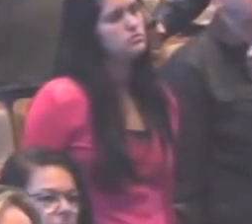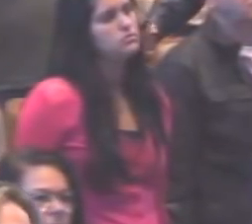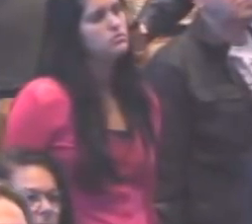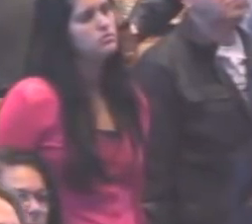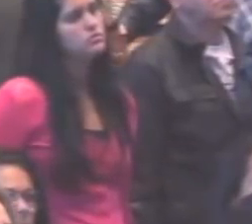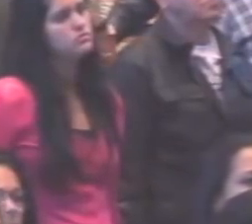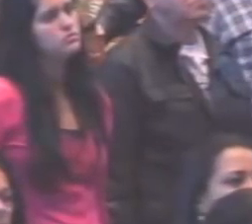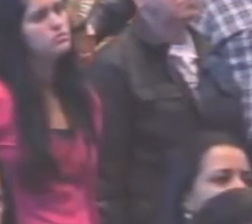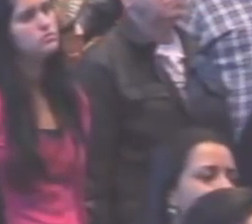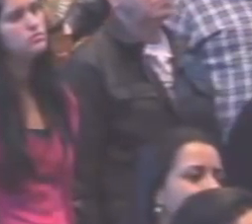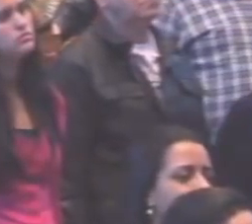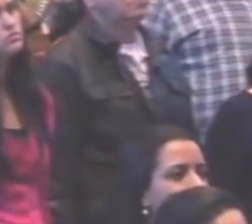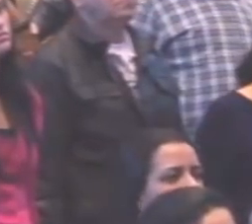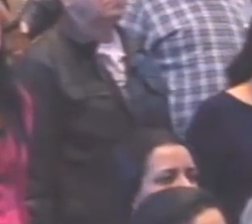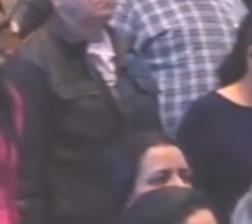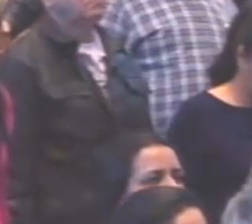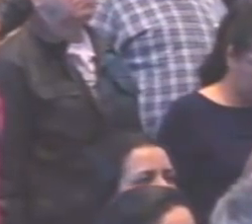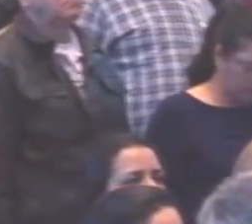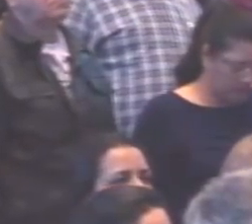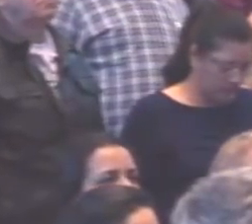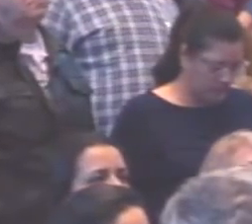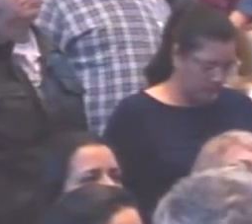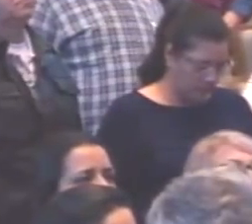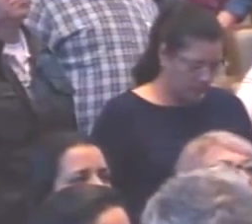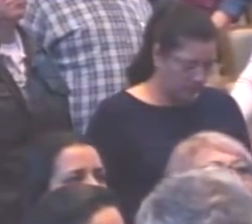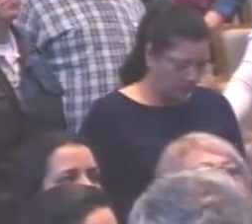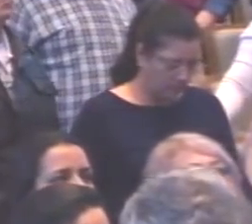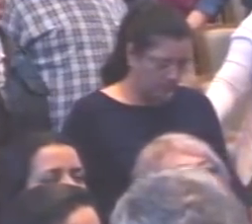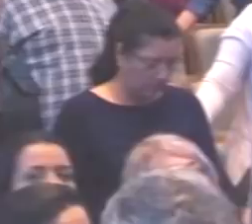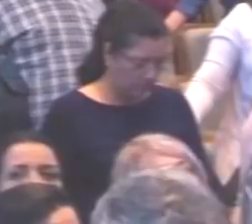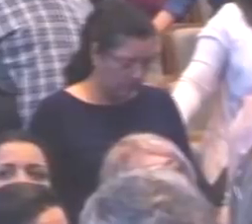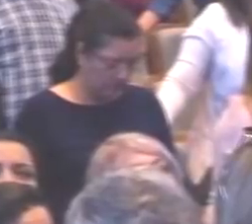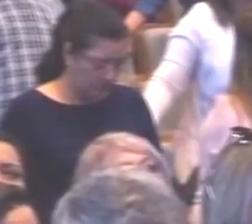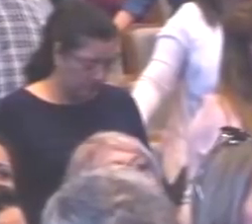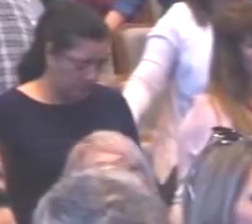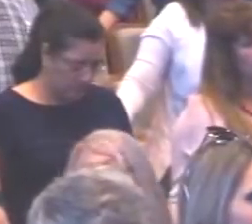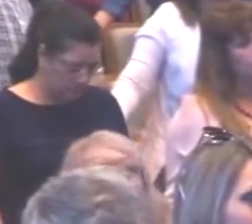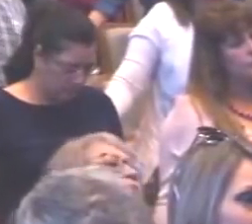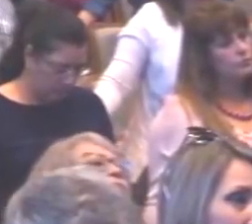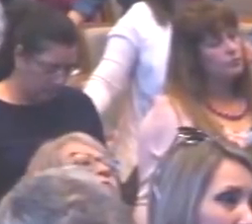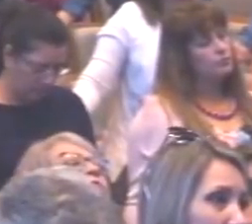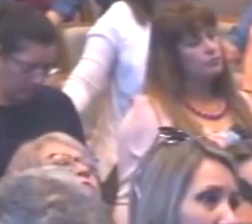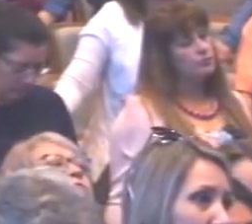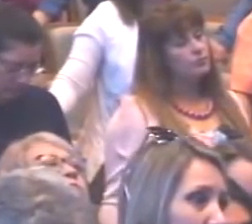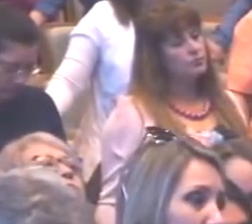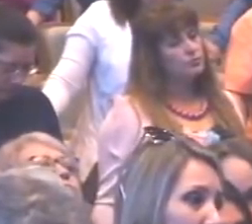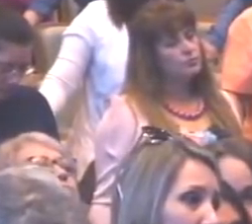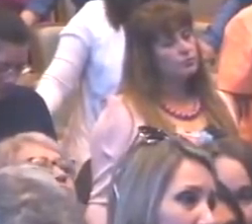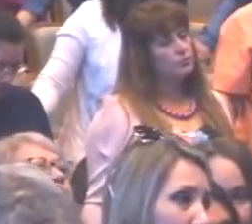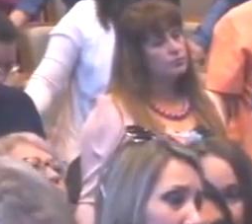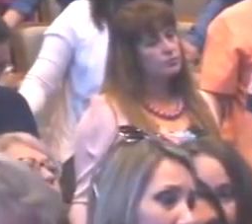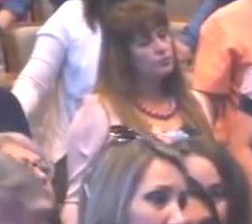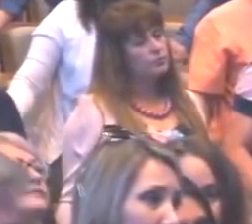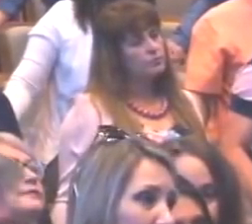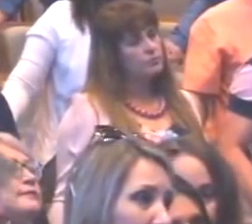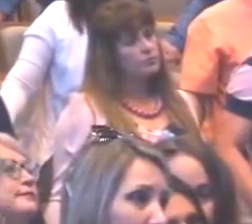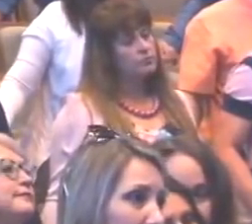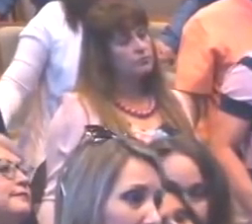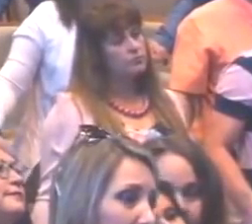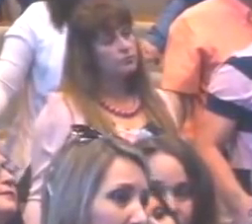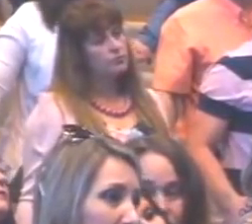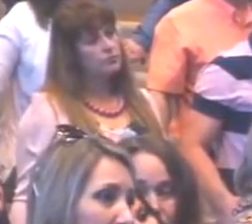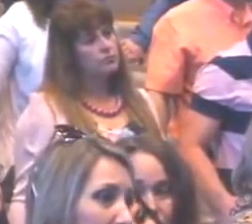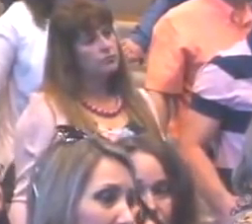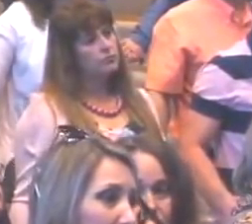batalhas espirituais que a gente não consegue discernir, tá? Então eu queria dizer para você, a igreja tem pessoas